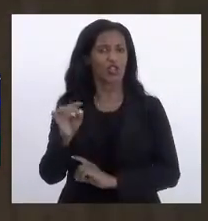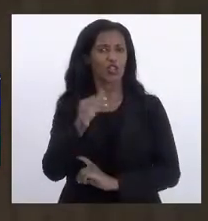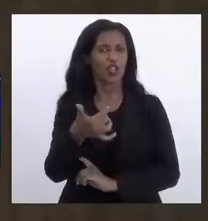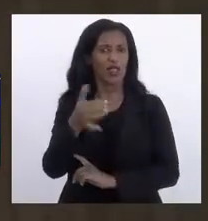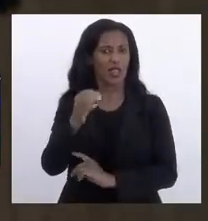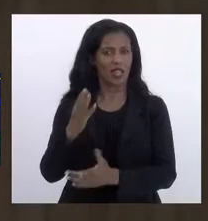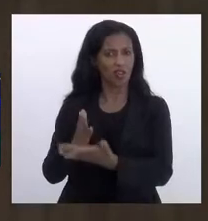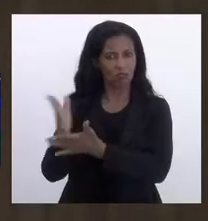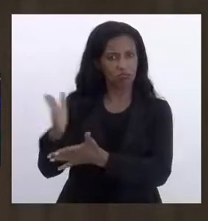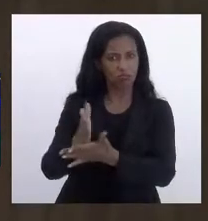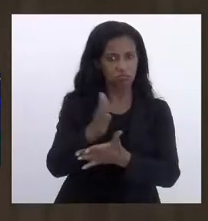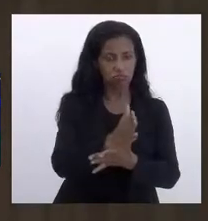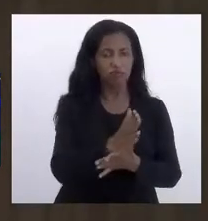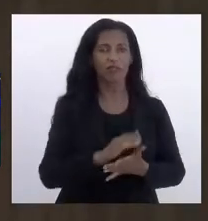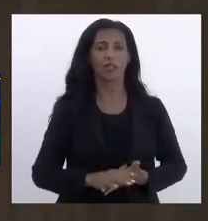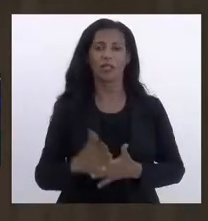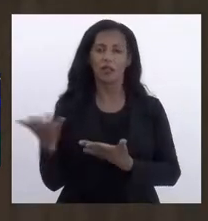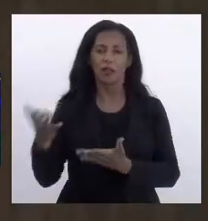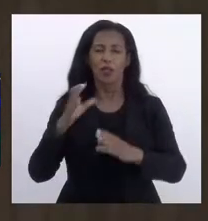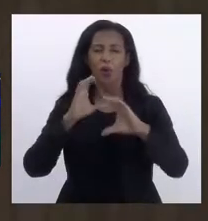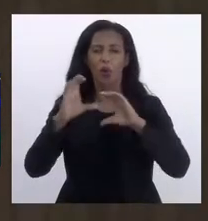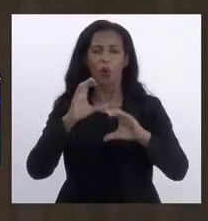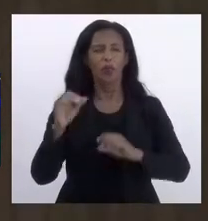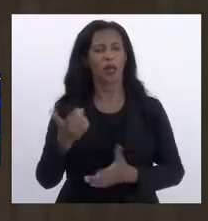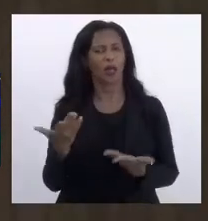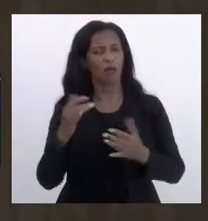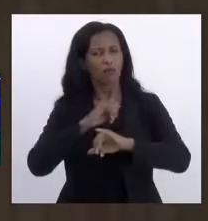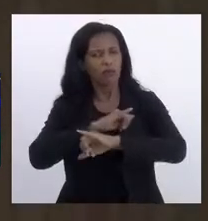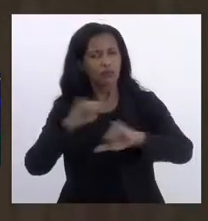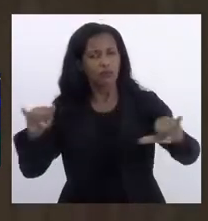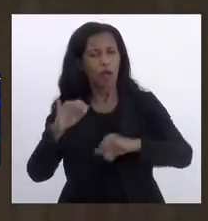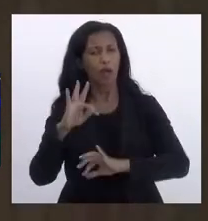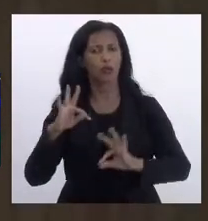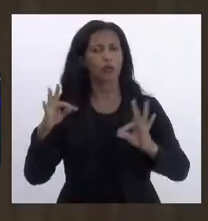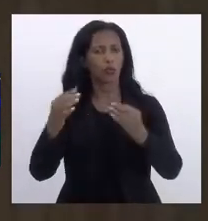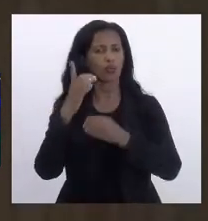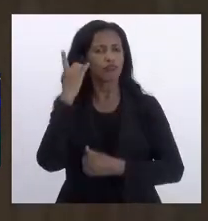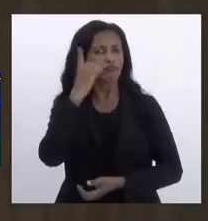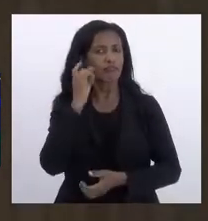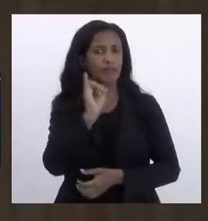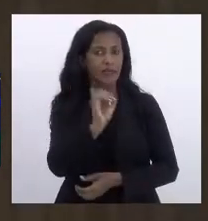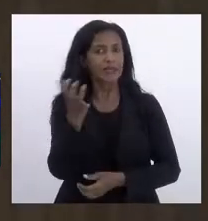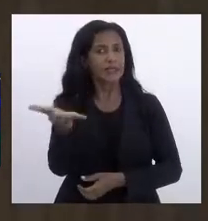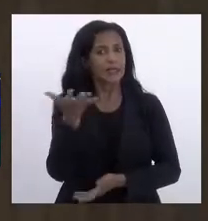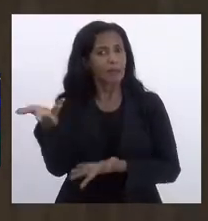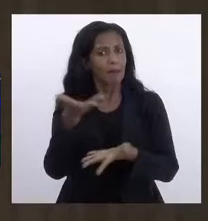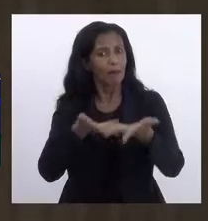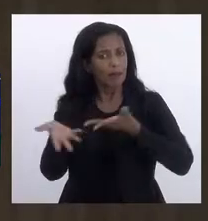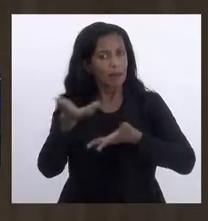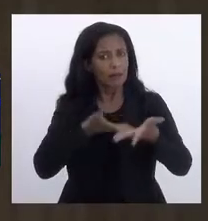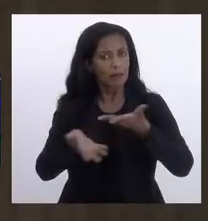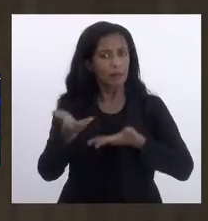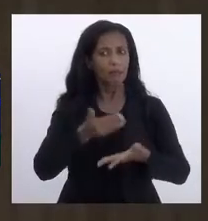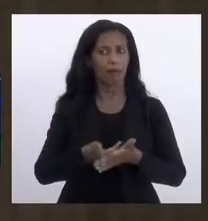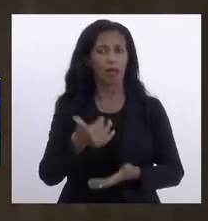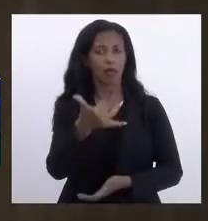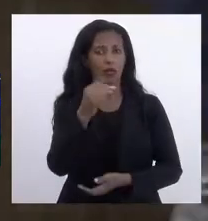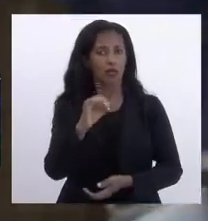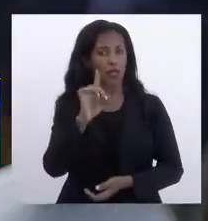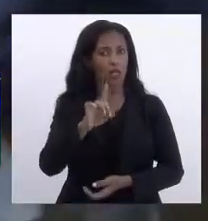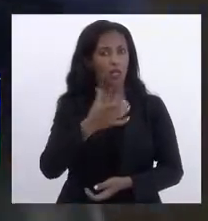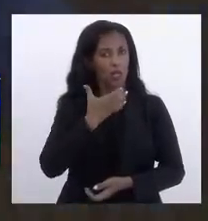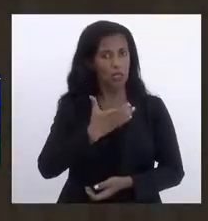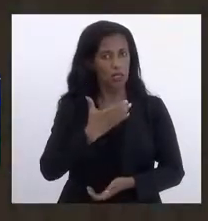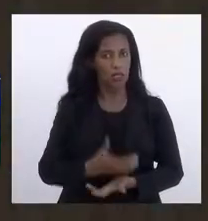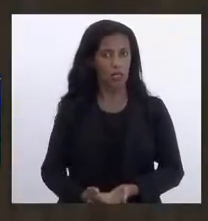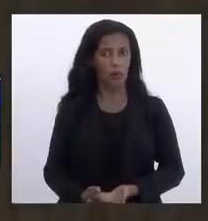devidamente aprovada, enfim. Então, queria comunicar aos deputados e deputadas que, se quiserem participar da solenidade no dia 10 de